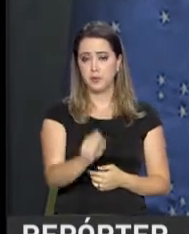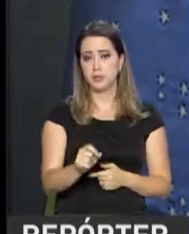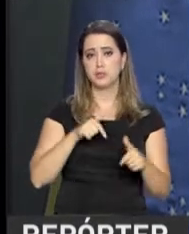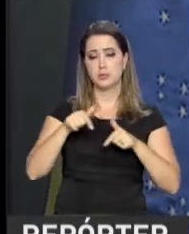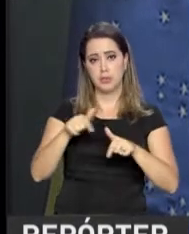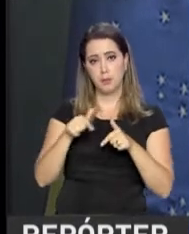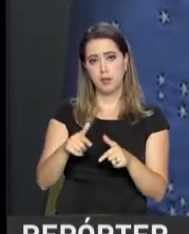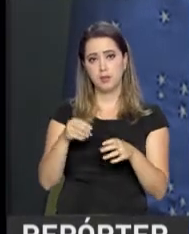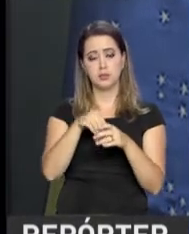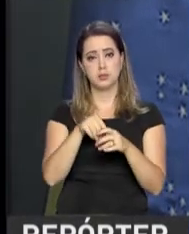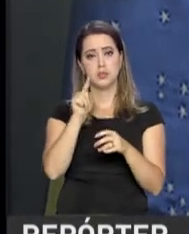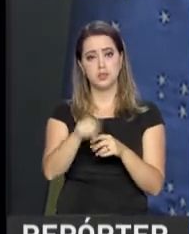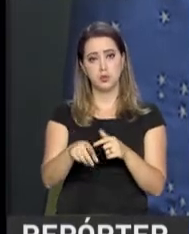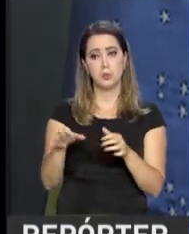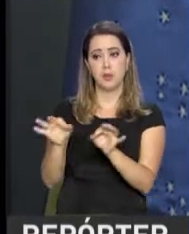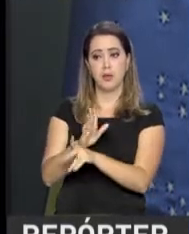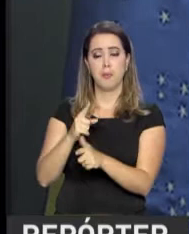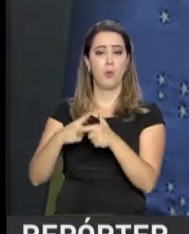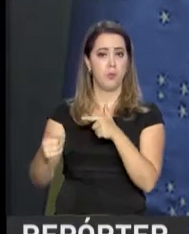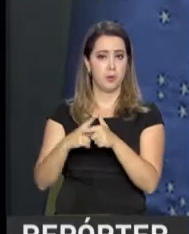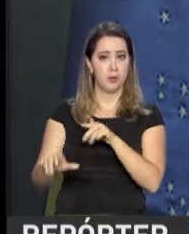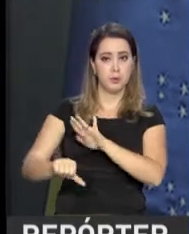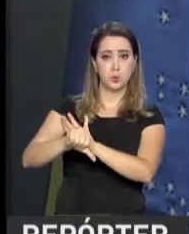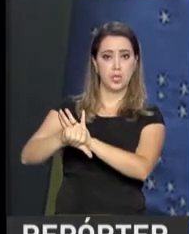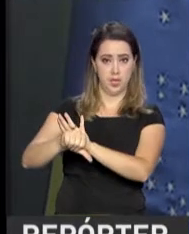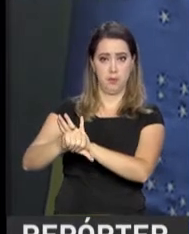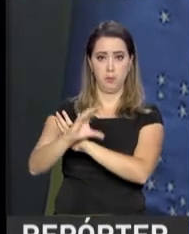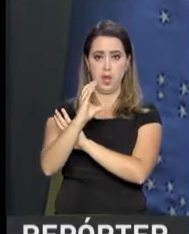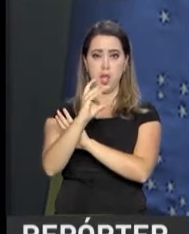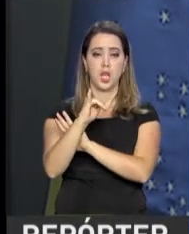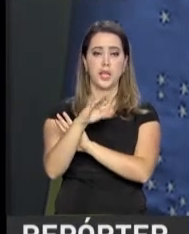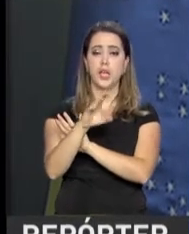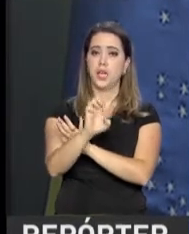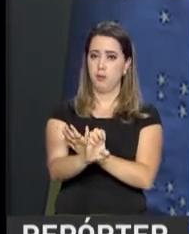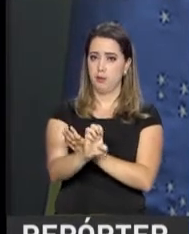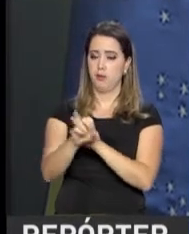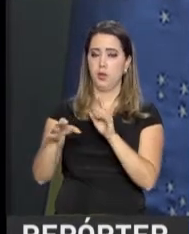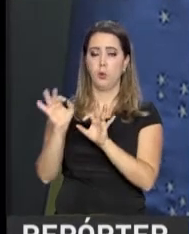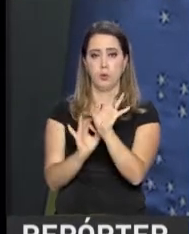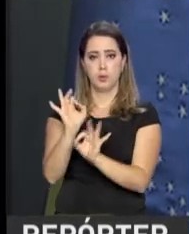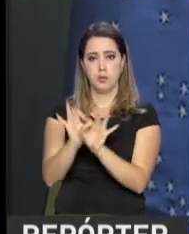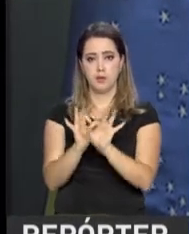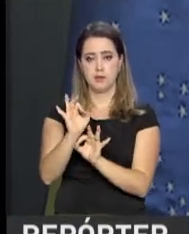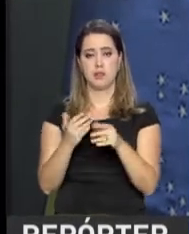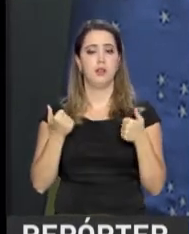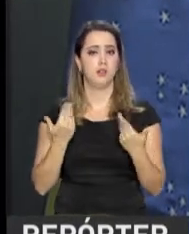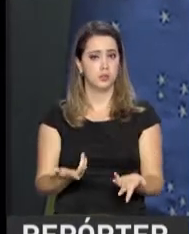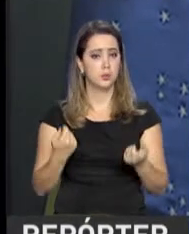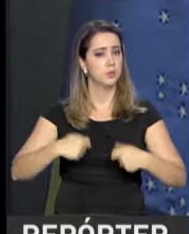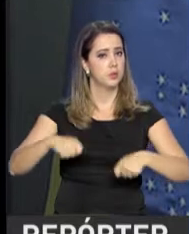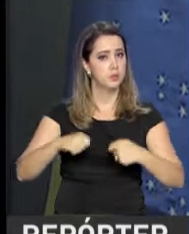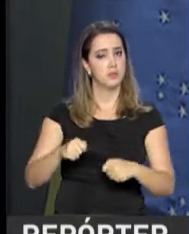que repito é o crime organizado ele vem atender caem bem atender necessidades decorrentes na